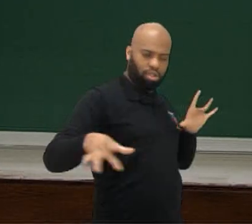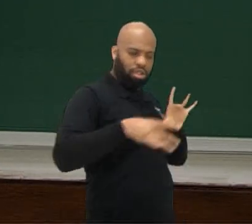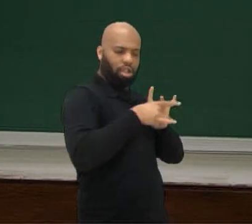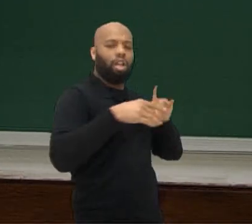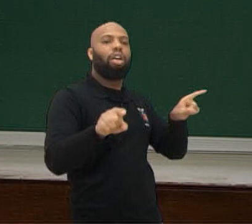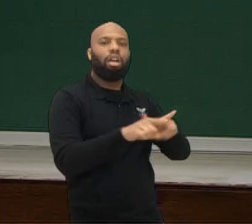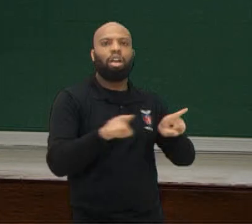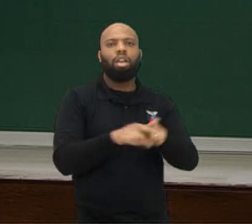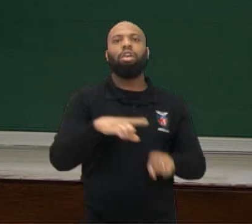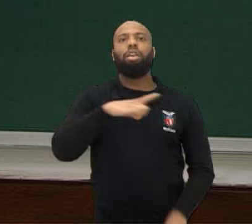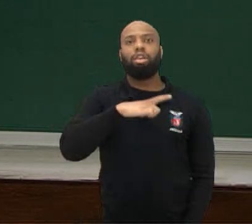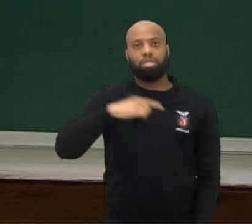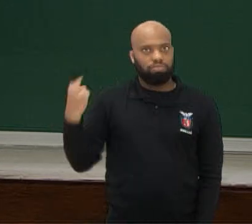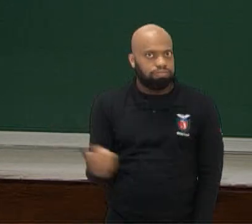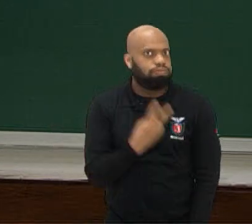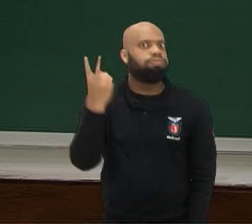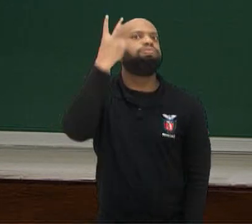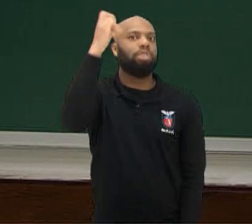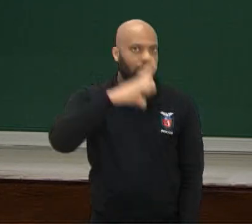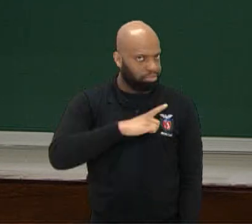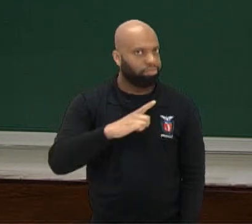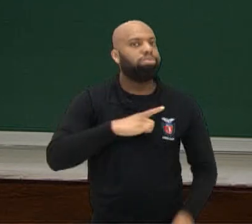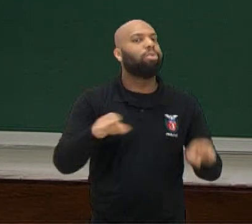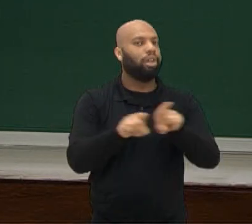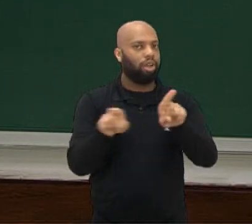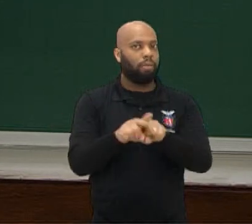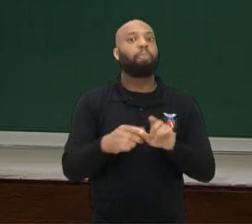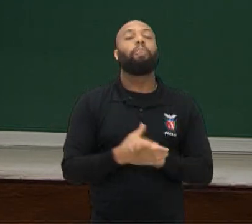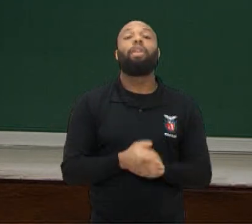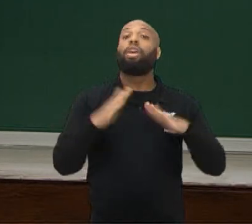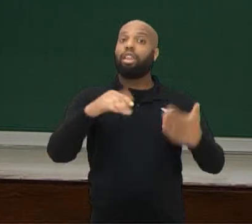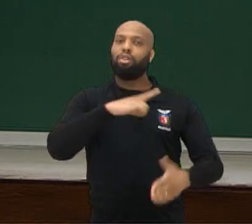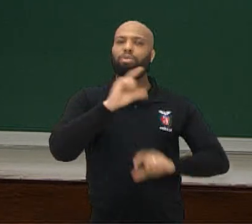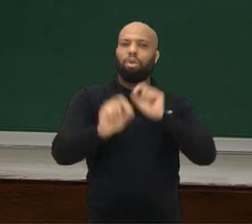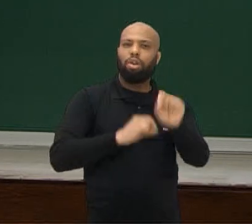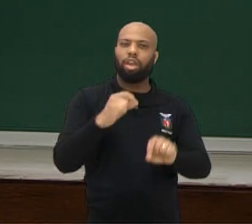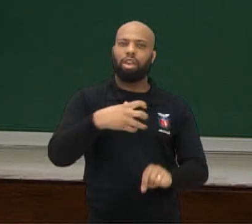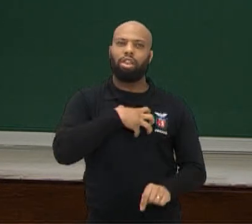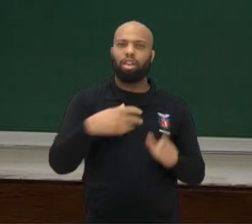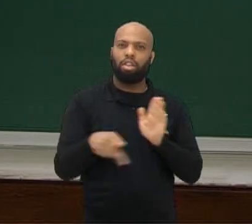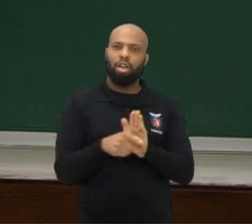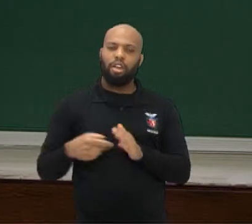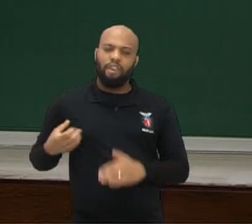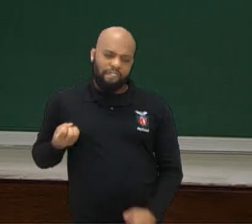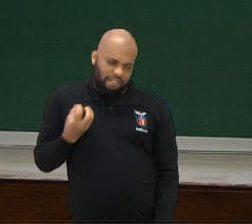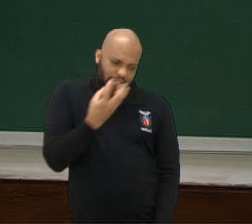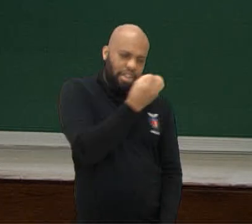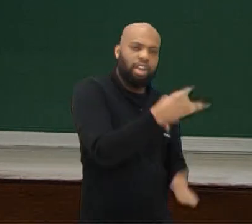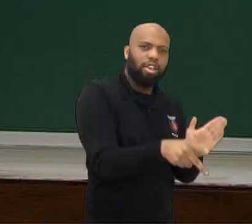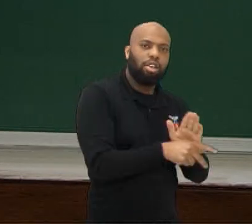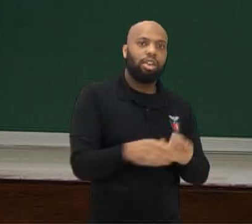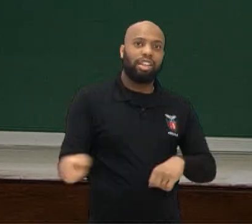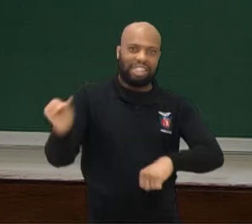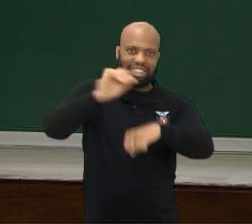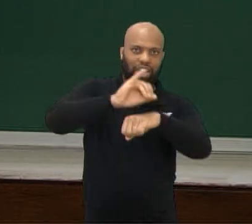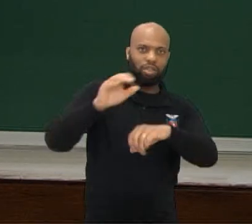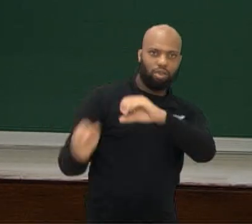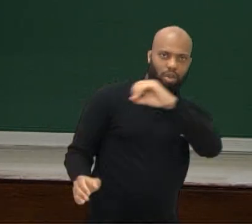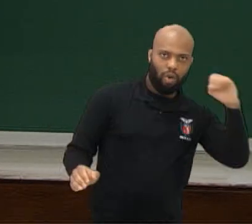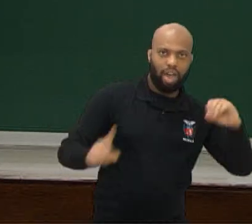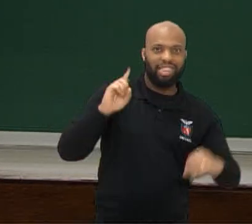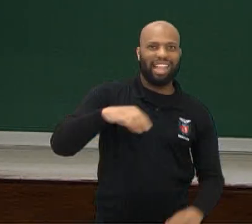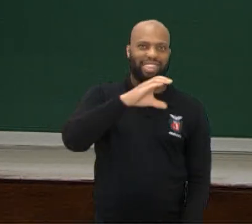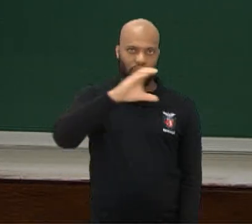né? Valia mais. Então aí você tem essa ida dessas expedições para a região Centro-Oeste, o que acaba